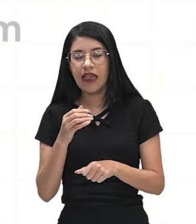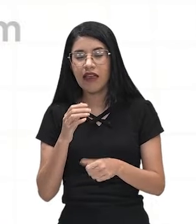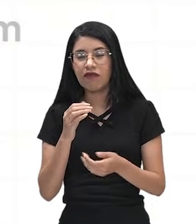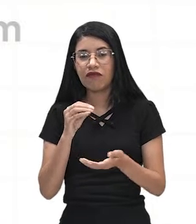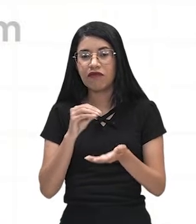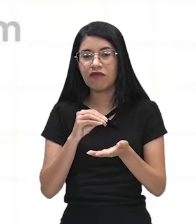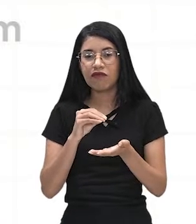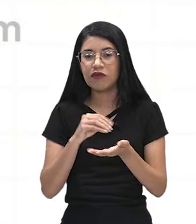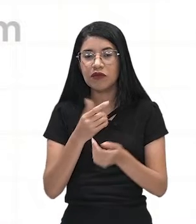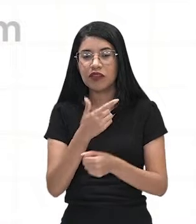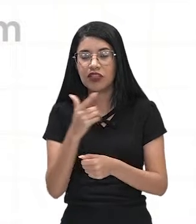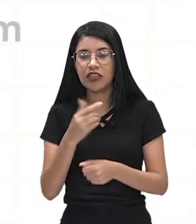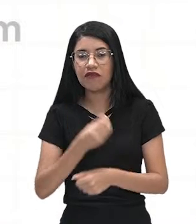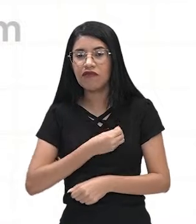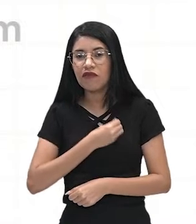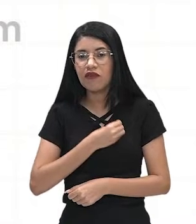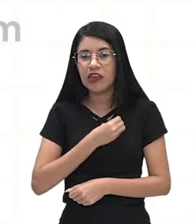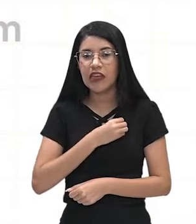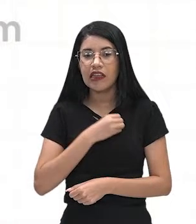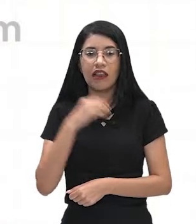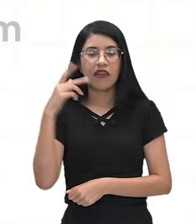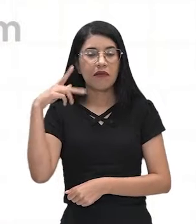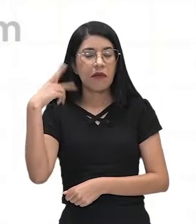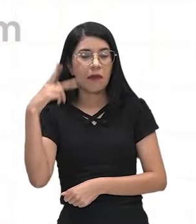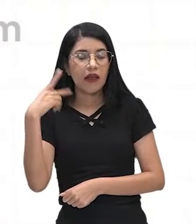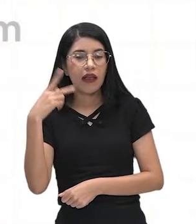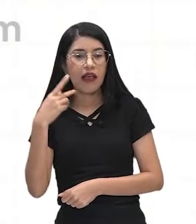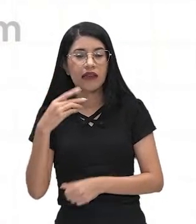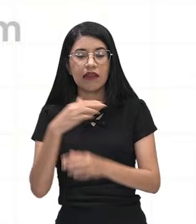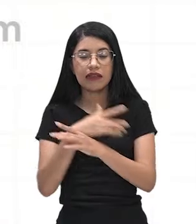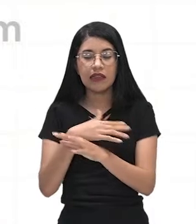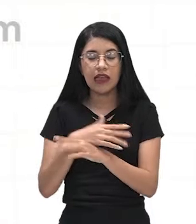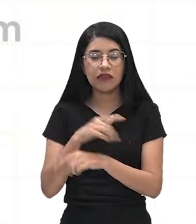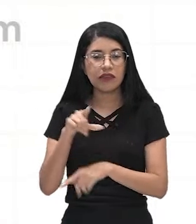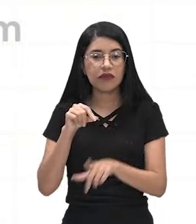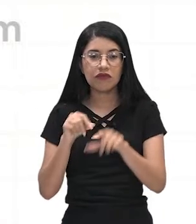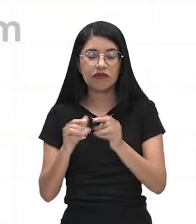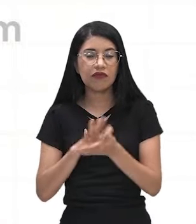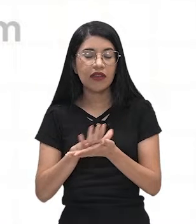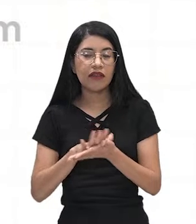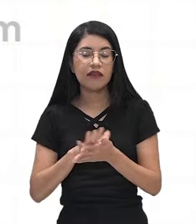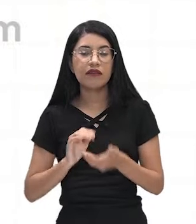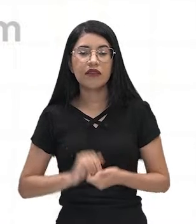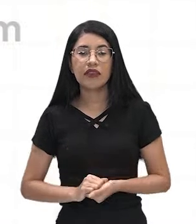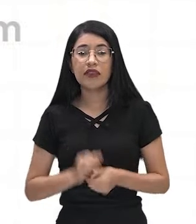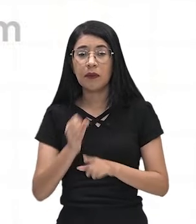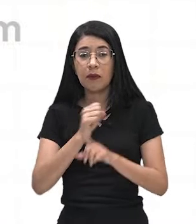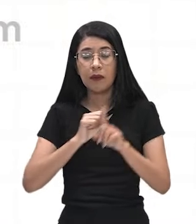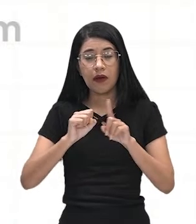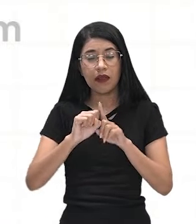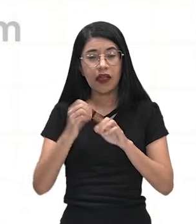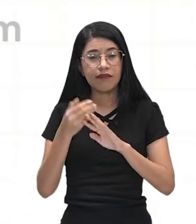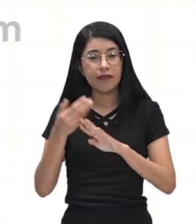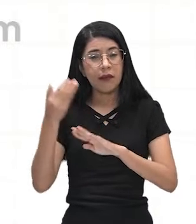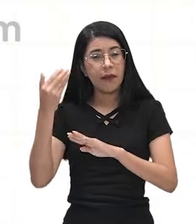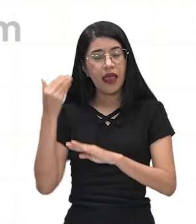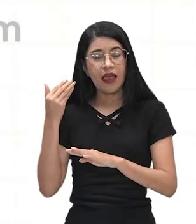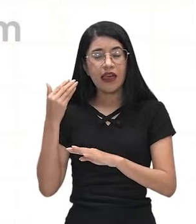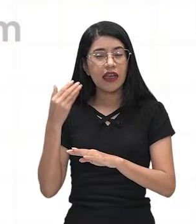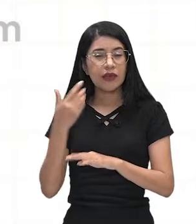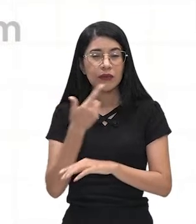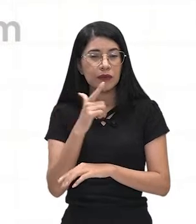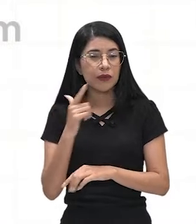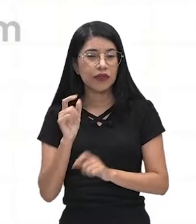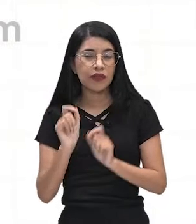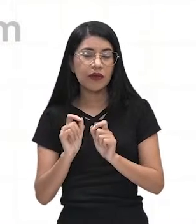vida pública da cidade. Isso mostra como a sociedade da época não dava às mulheres a